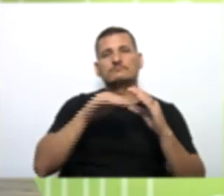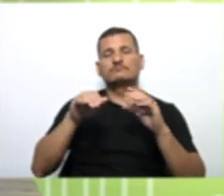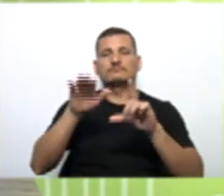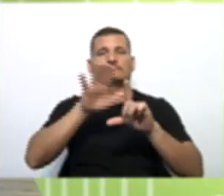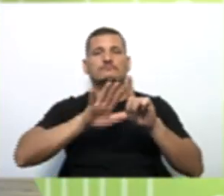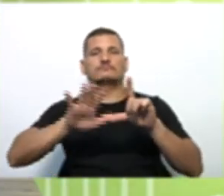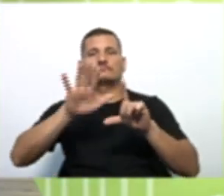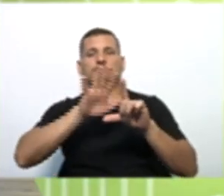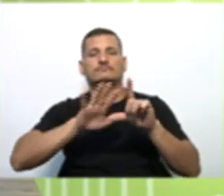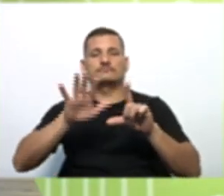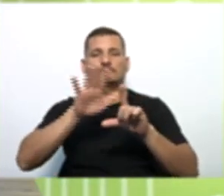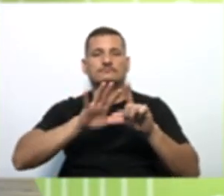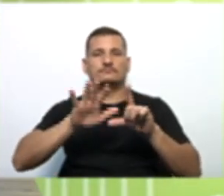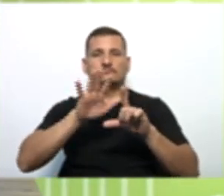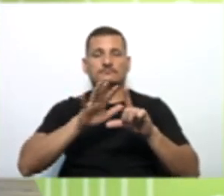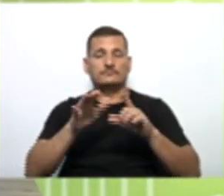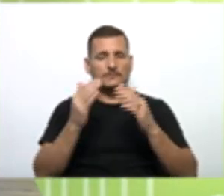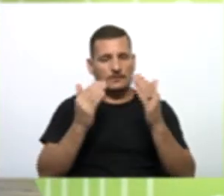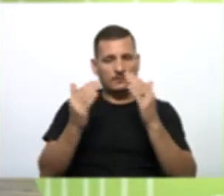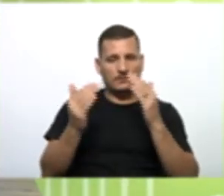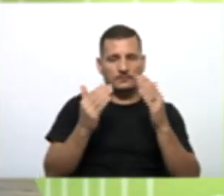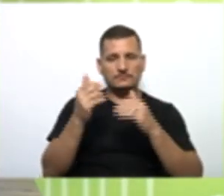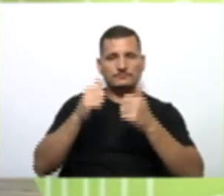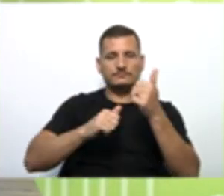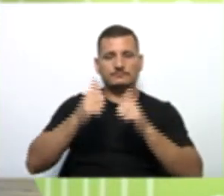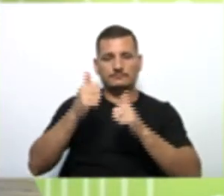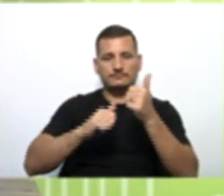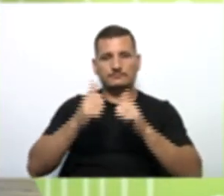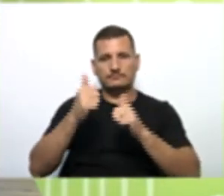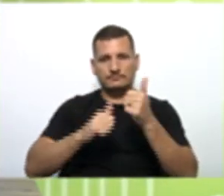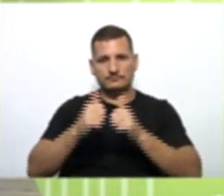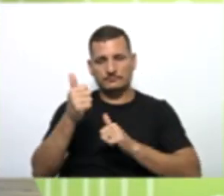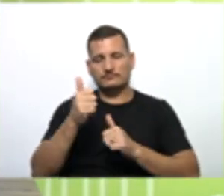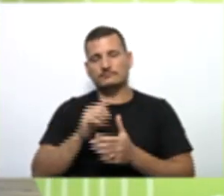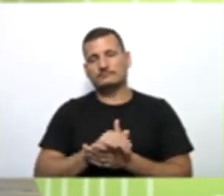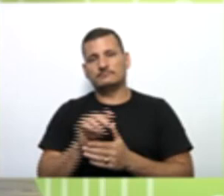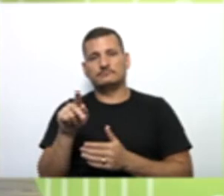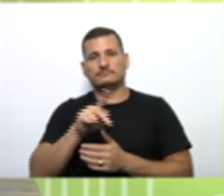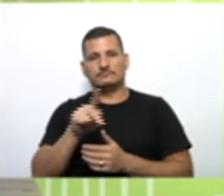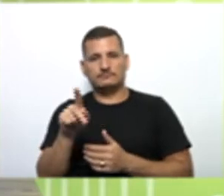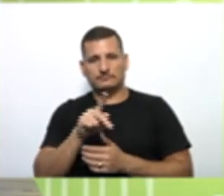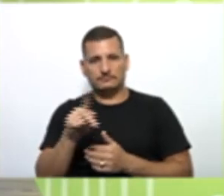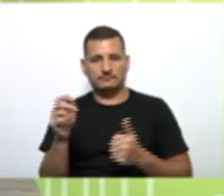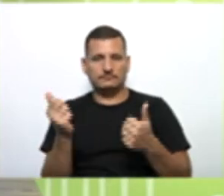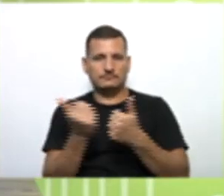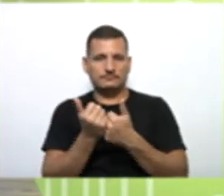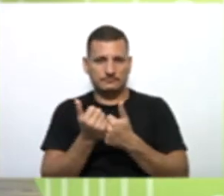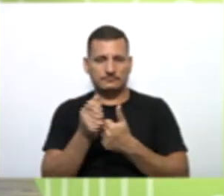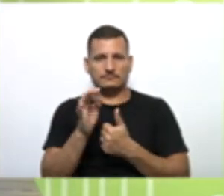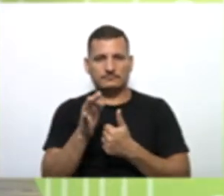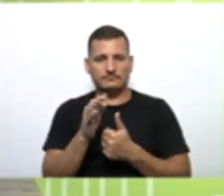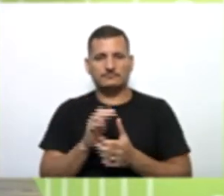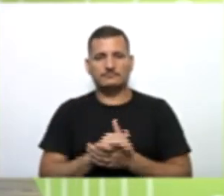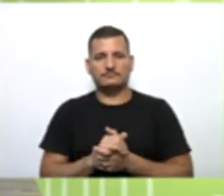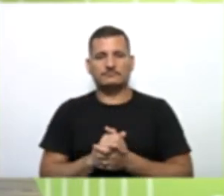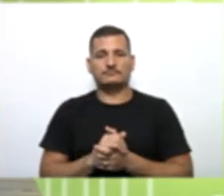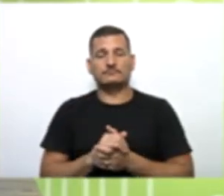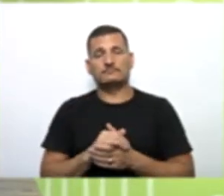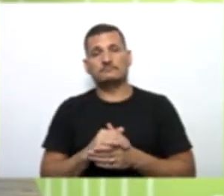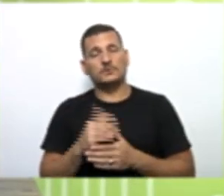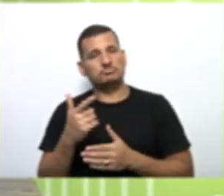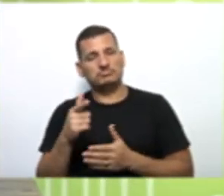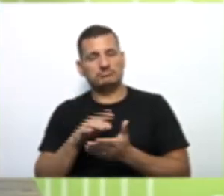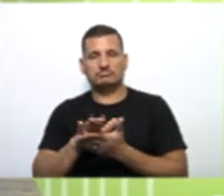ambiente para análise e avaliação pela tutoria, beleza? Então não vai ter impressão do banner. Talvez